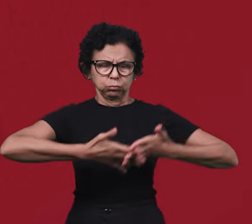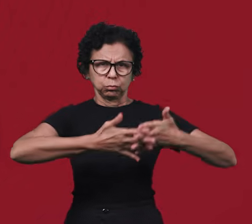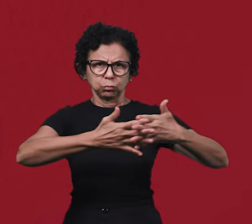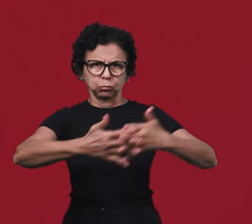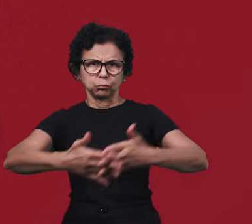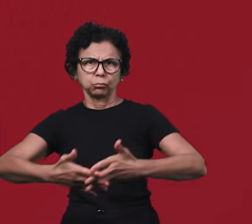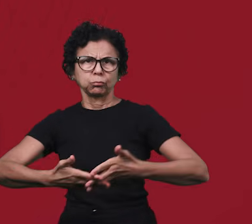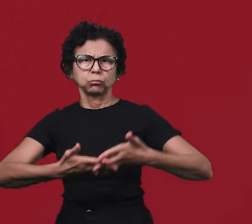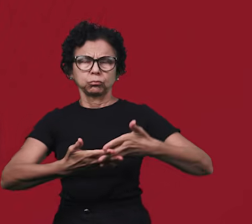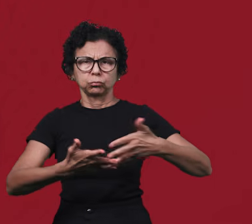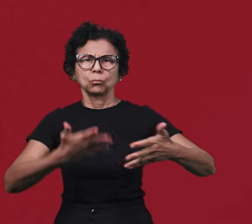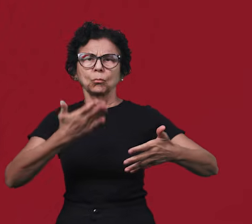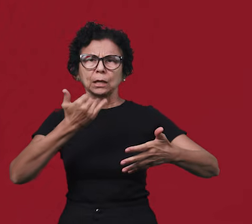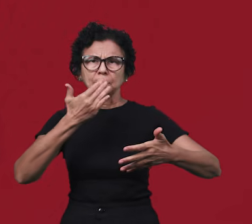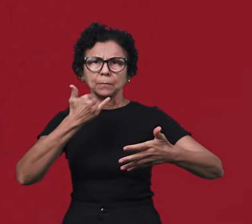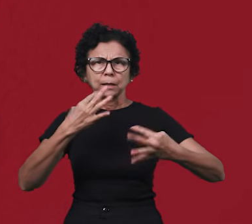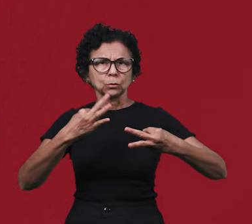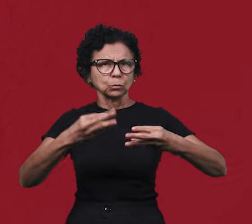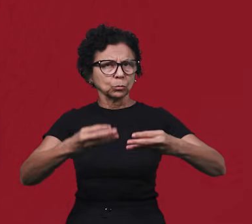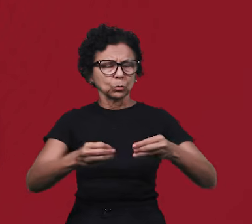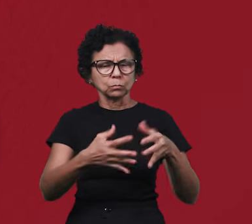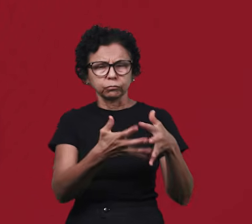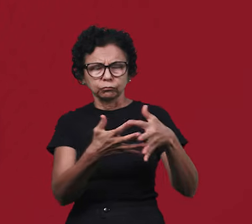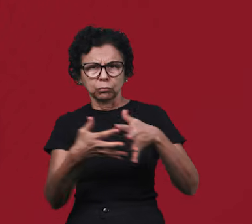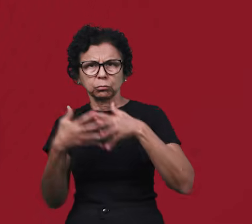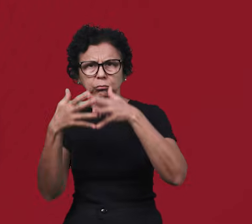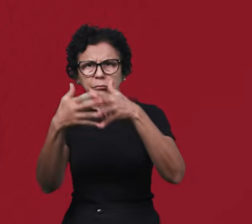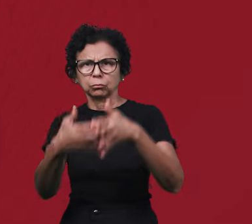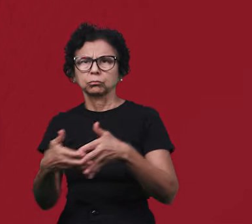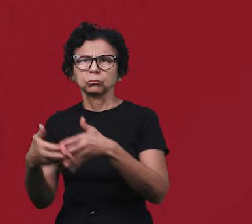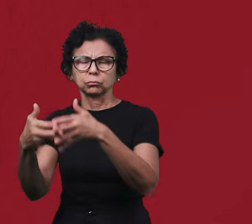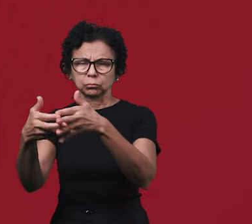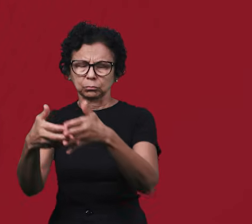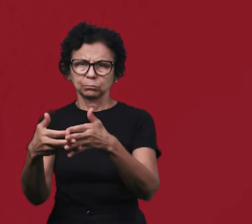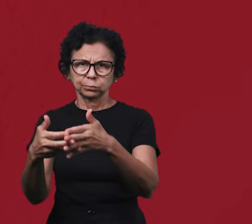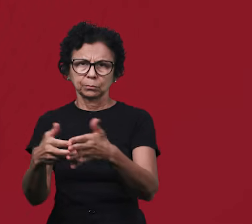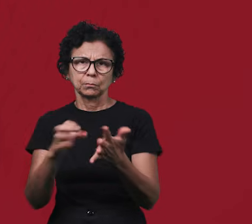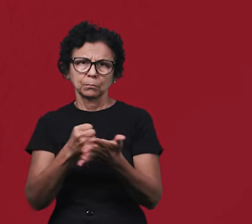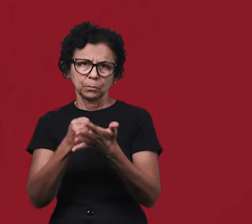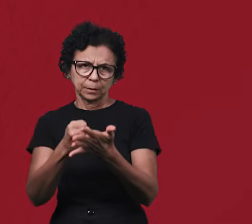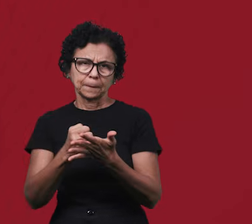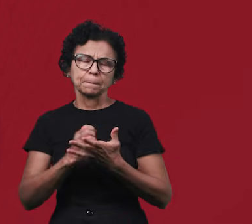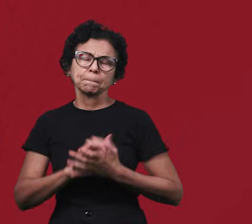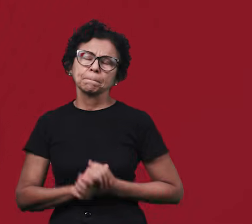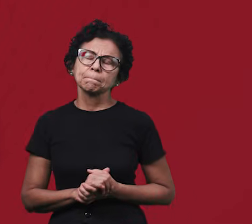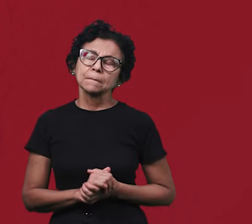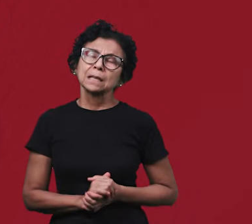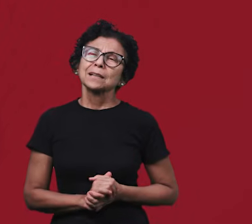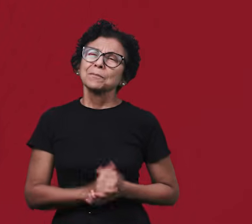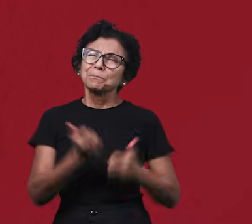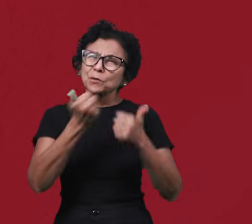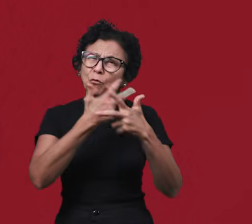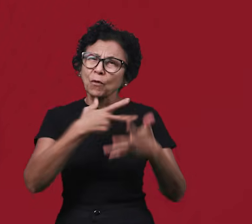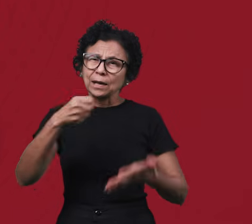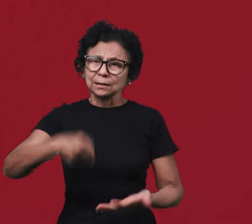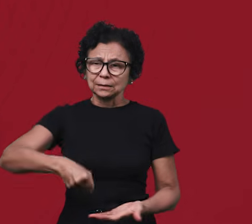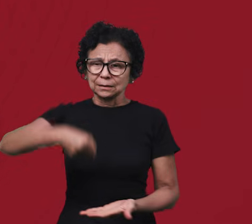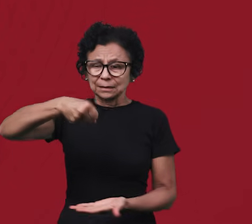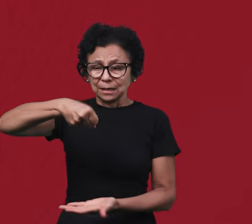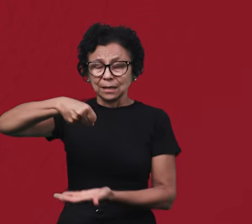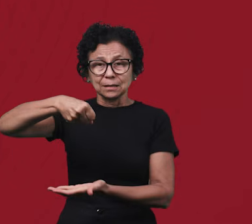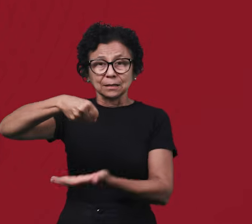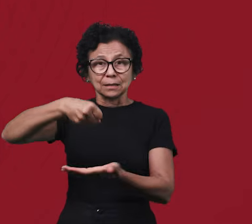todo o suprimento que nós precisávamos para acudir os nossos amados irmãos. E muitas cestas foram